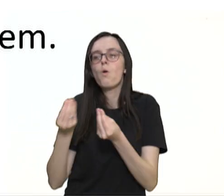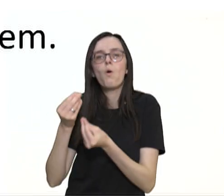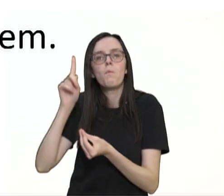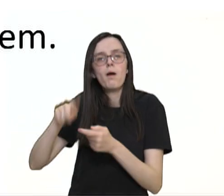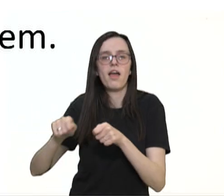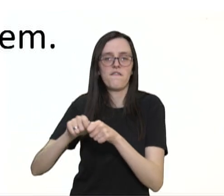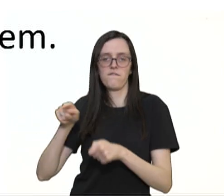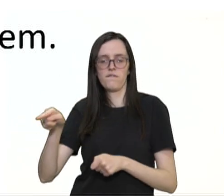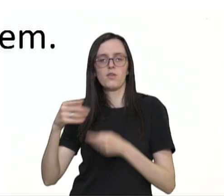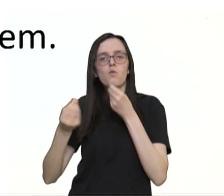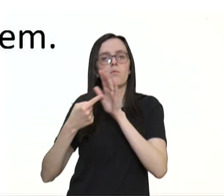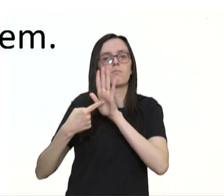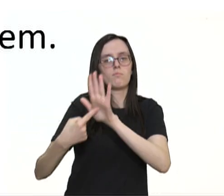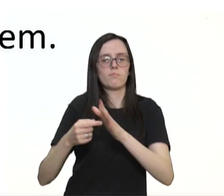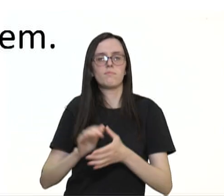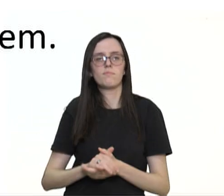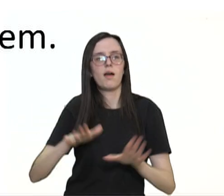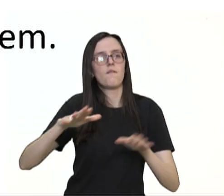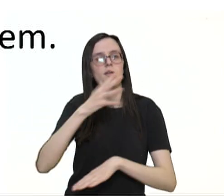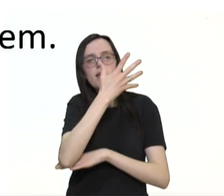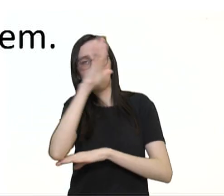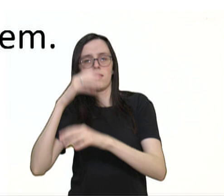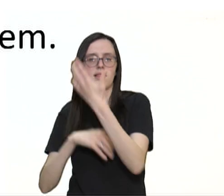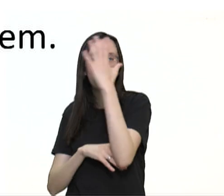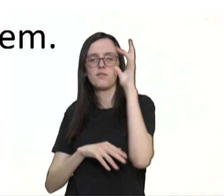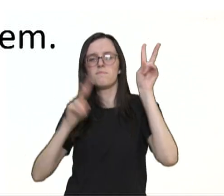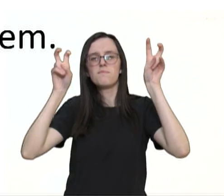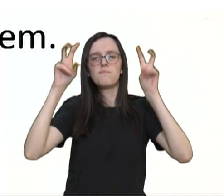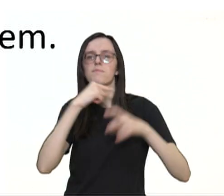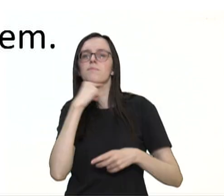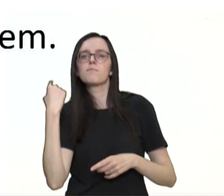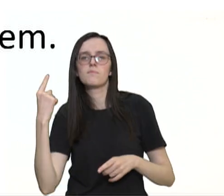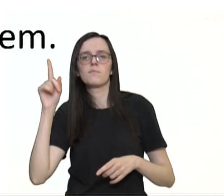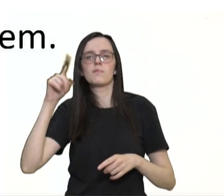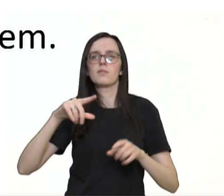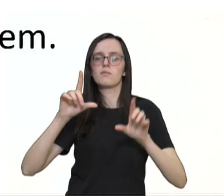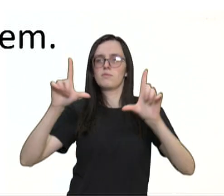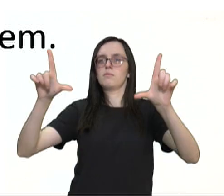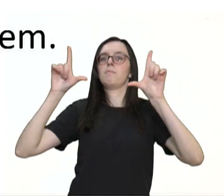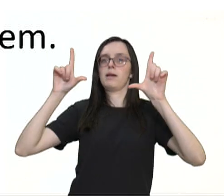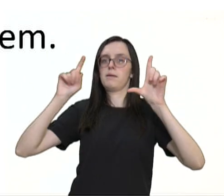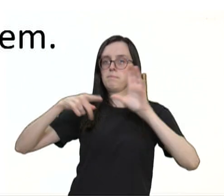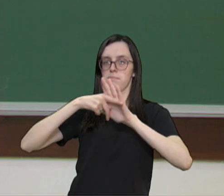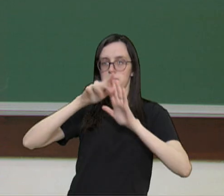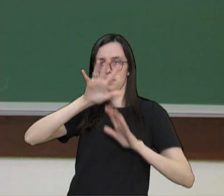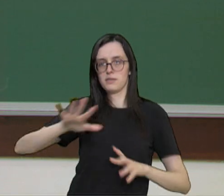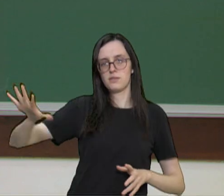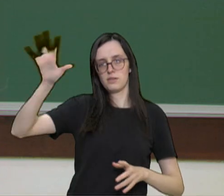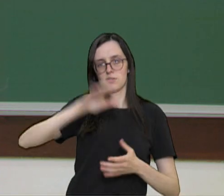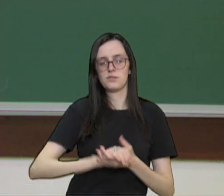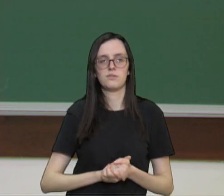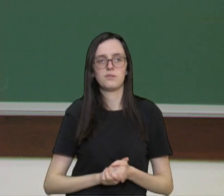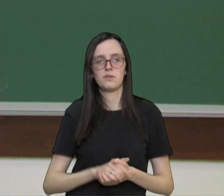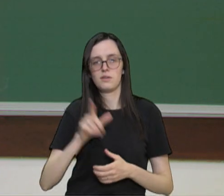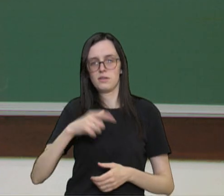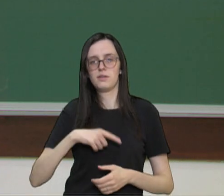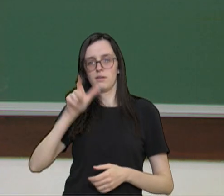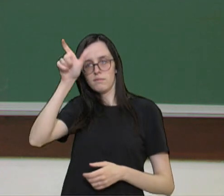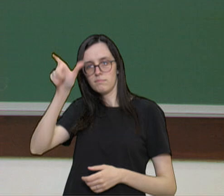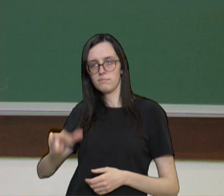feito. Retratado na natureza morta e paisagem. Retrato, né? Natureza morta e paisagem. Retrato, aquele